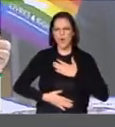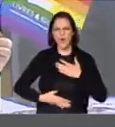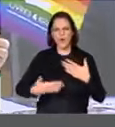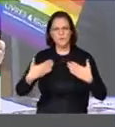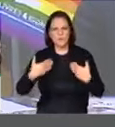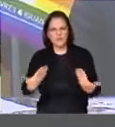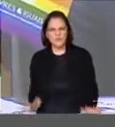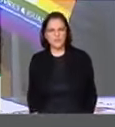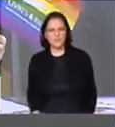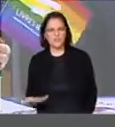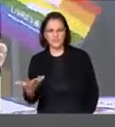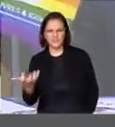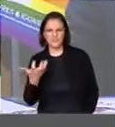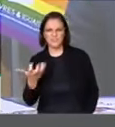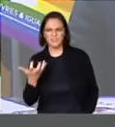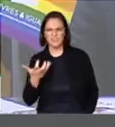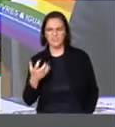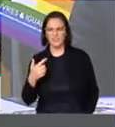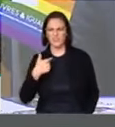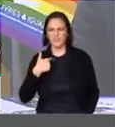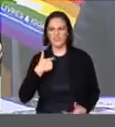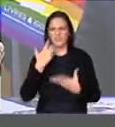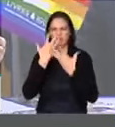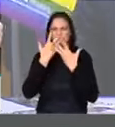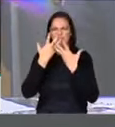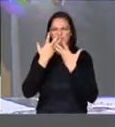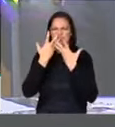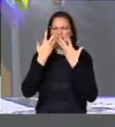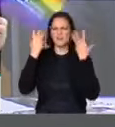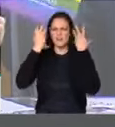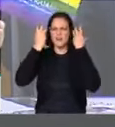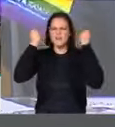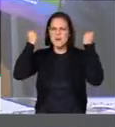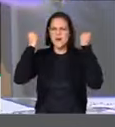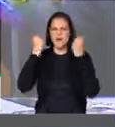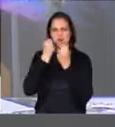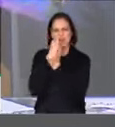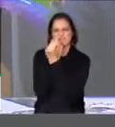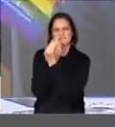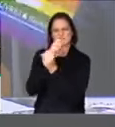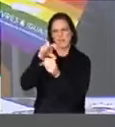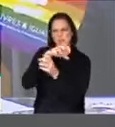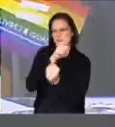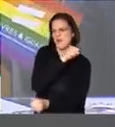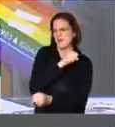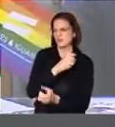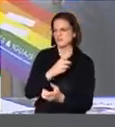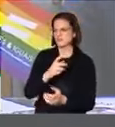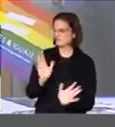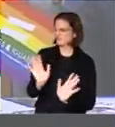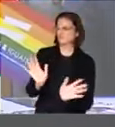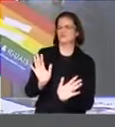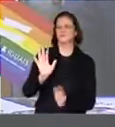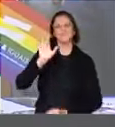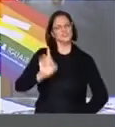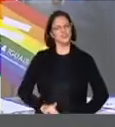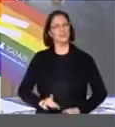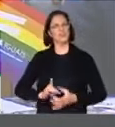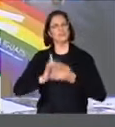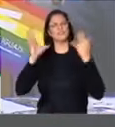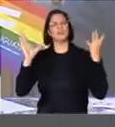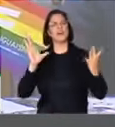sejam feridos, amordaçados, o direito de amar numa sociedade